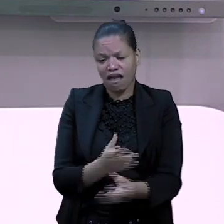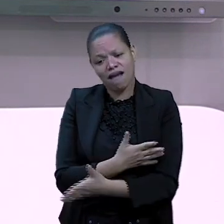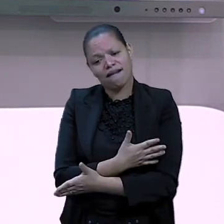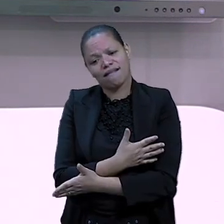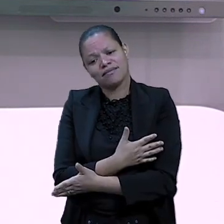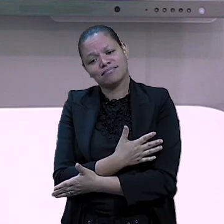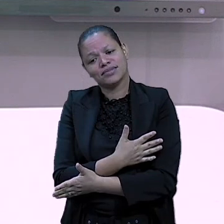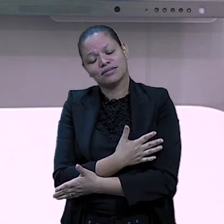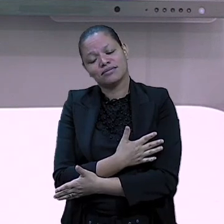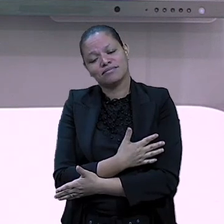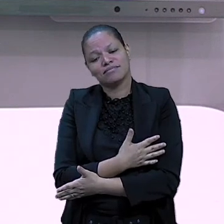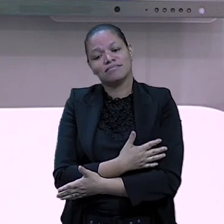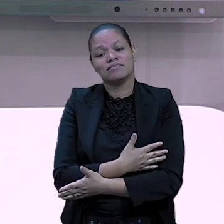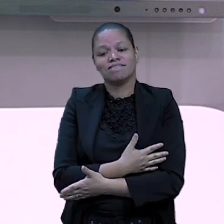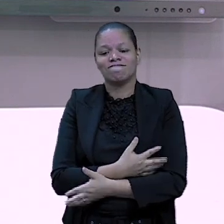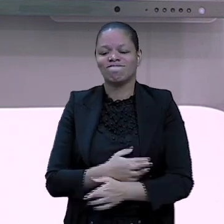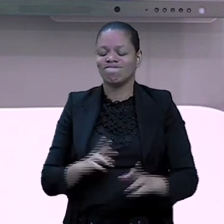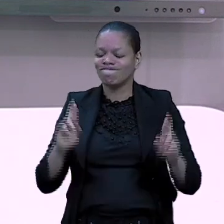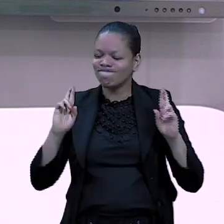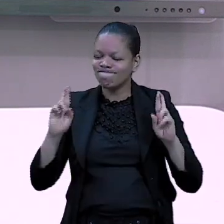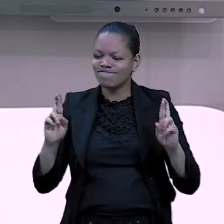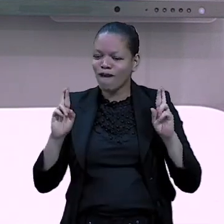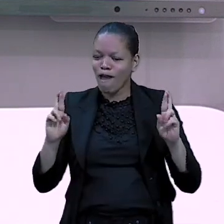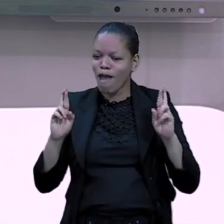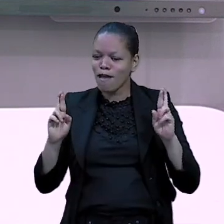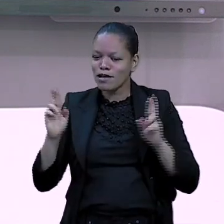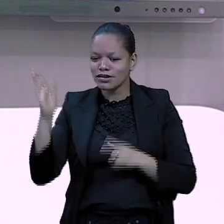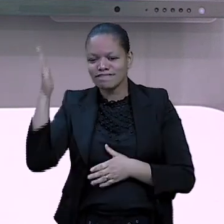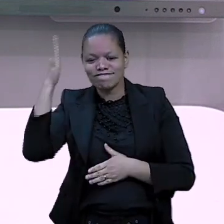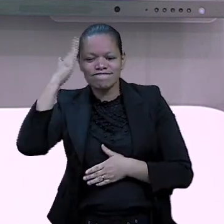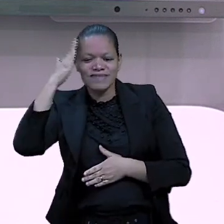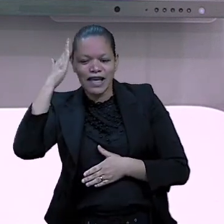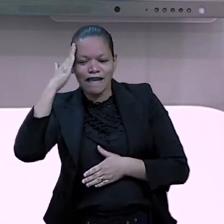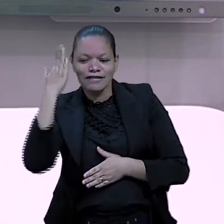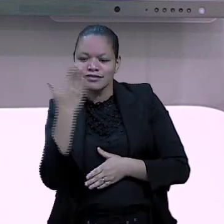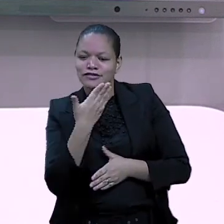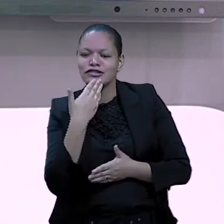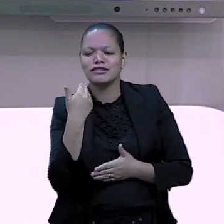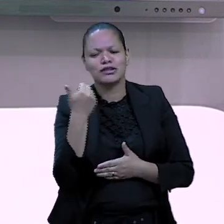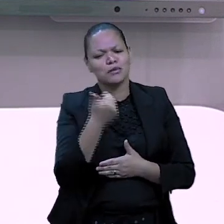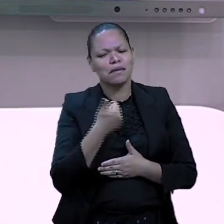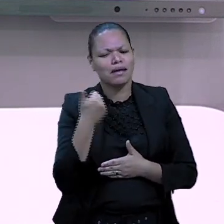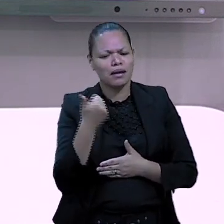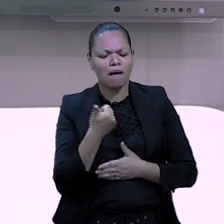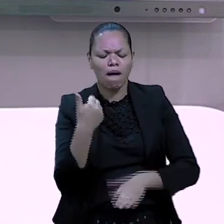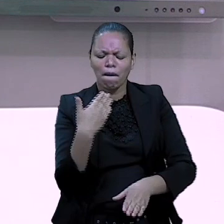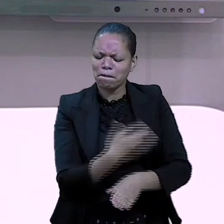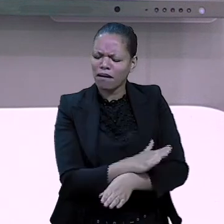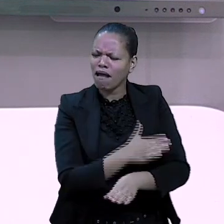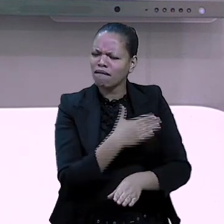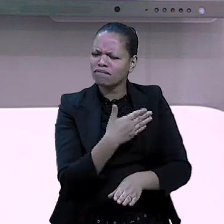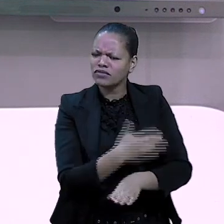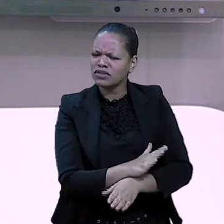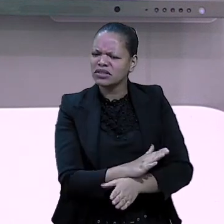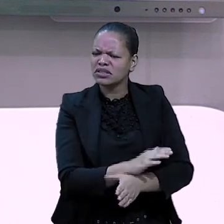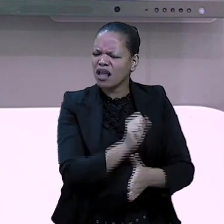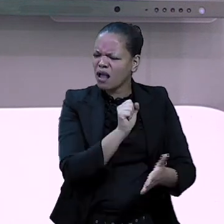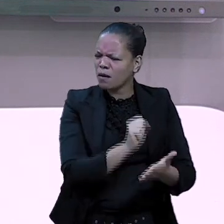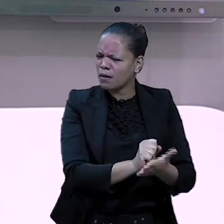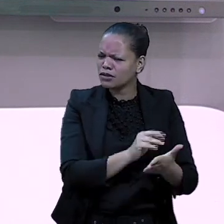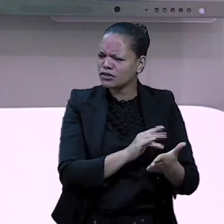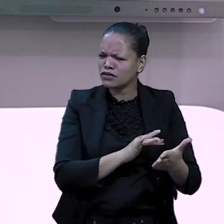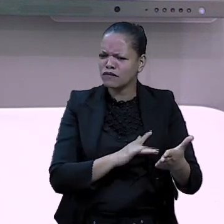tenham entendido um pouco sobre medidas de comprimento. Pratica, exercício aí em casa, se tiver da plataforma, não deixem de escutar